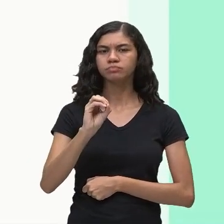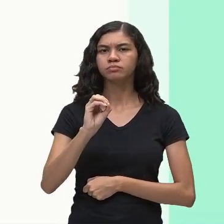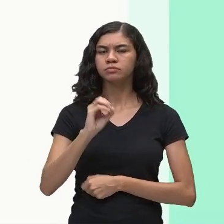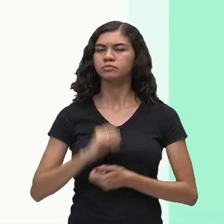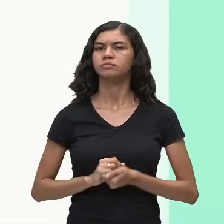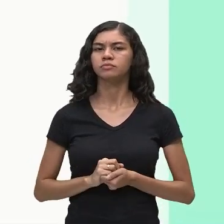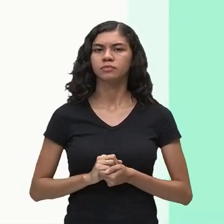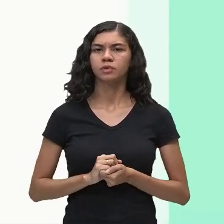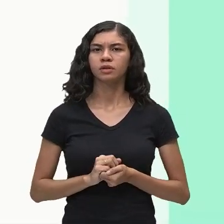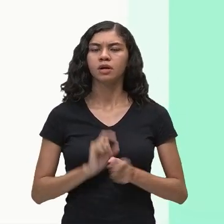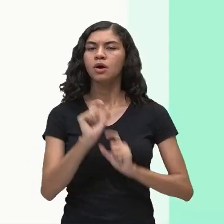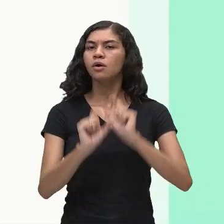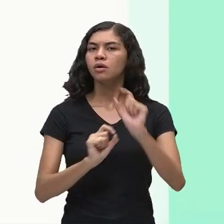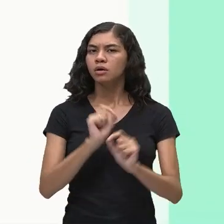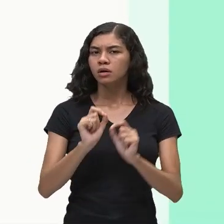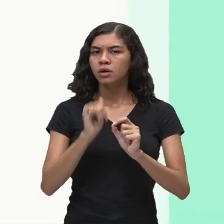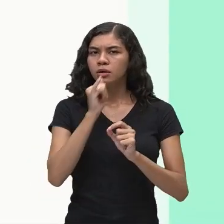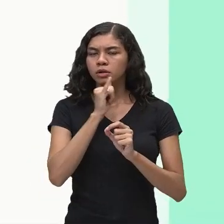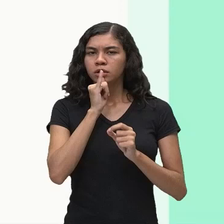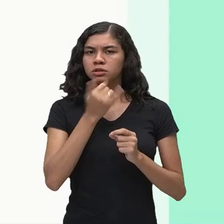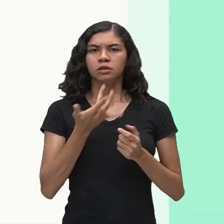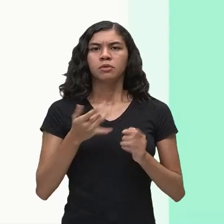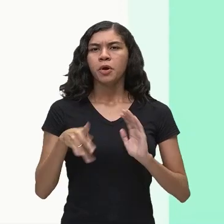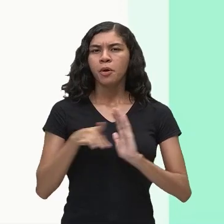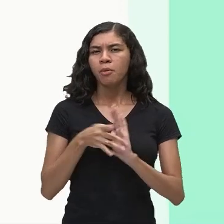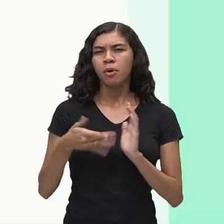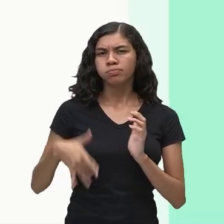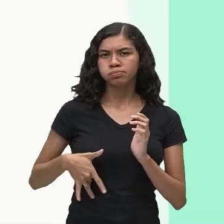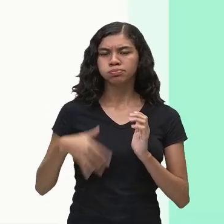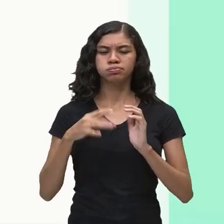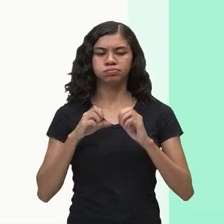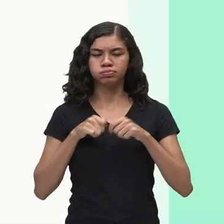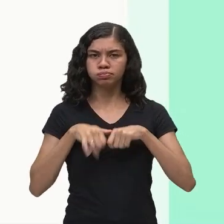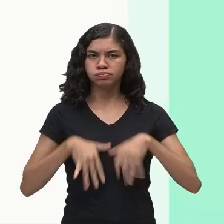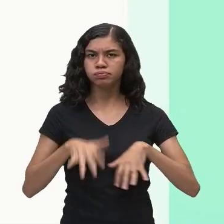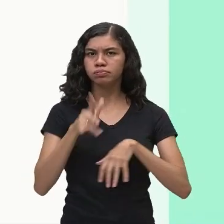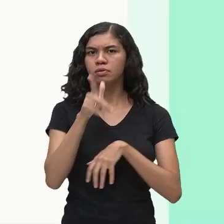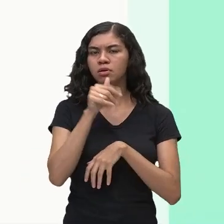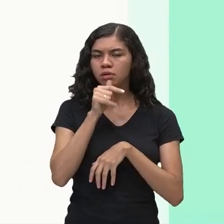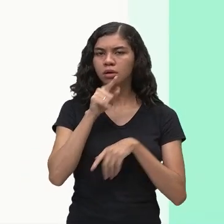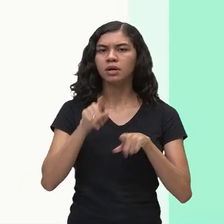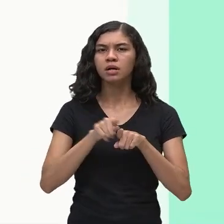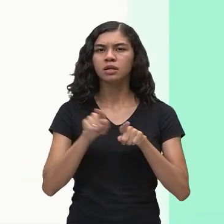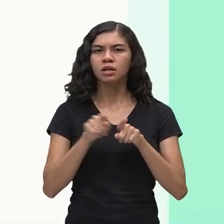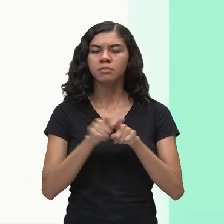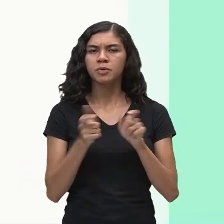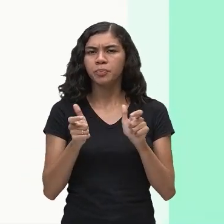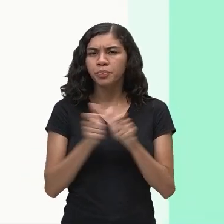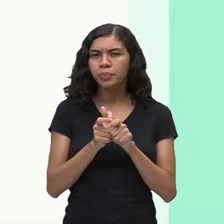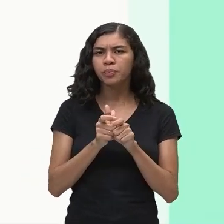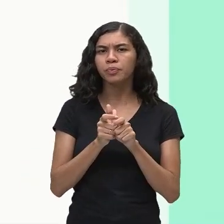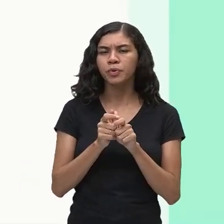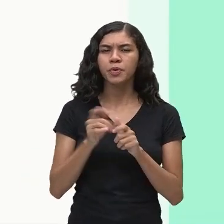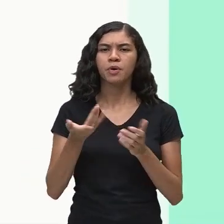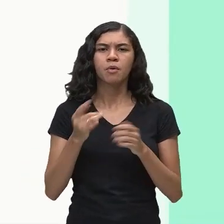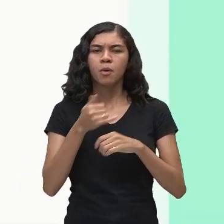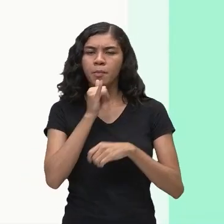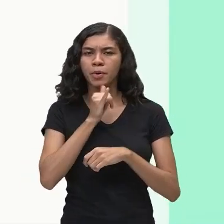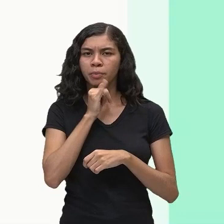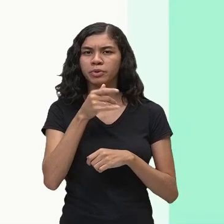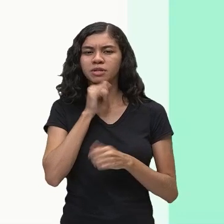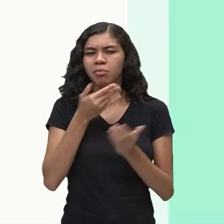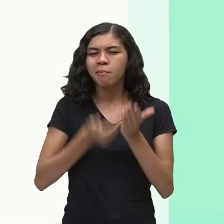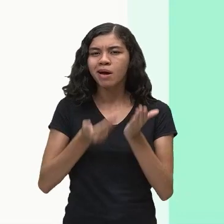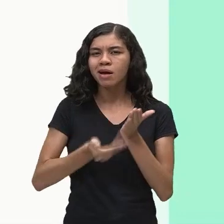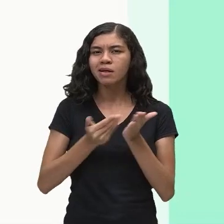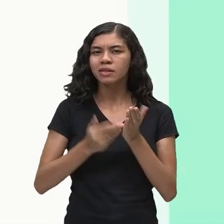estimula a reabsorção de água nos rins, reduzindo o volume da urina e a perda excessiva de água. Esse hormônio ele vai